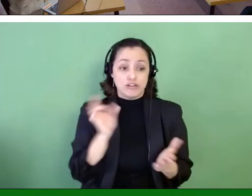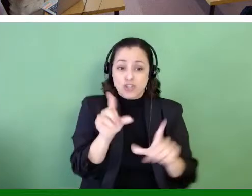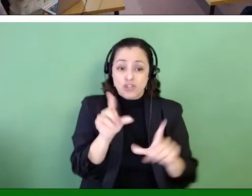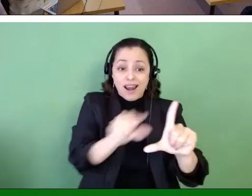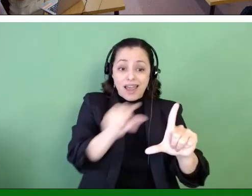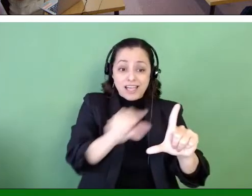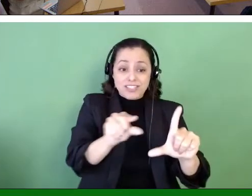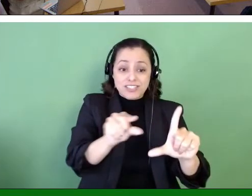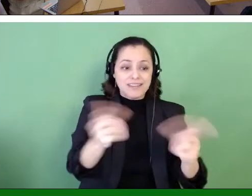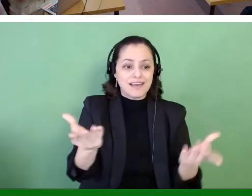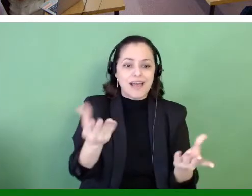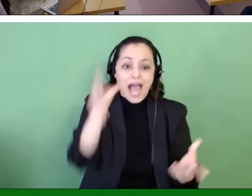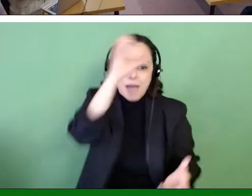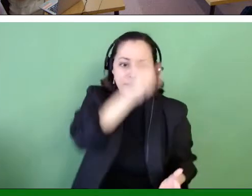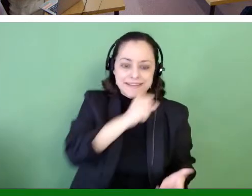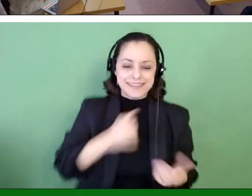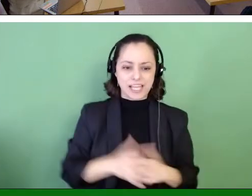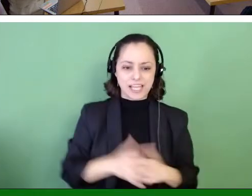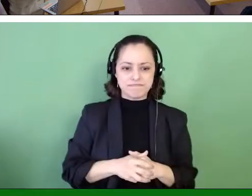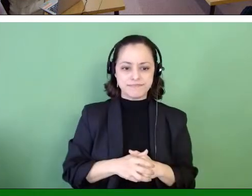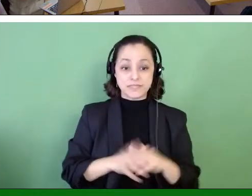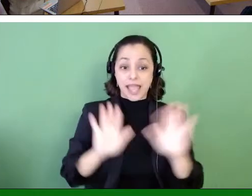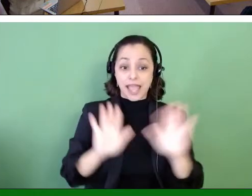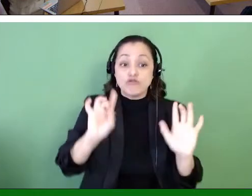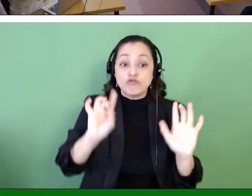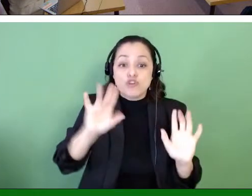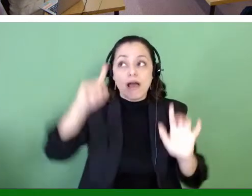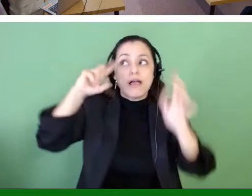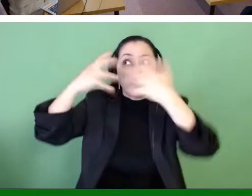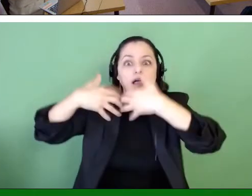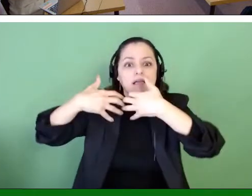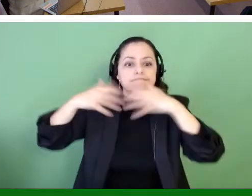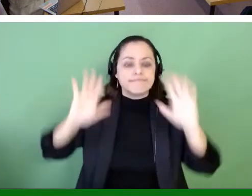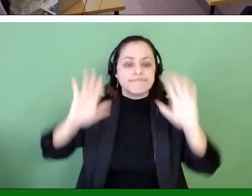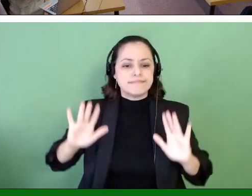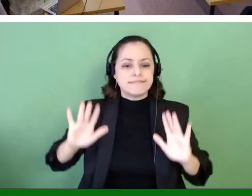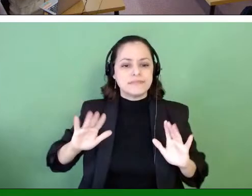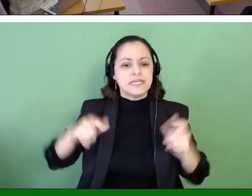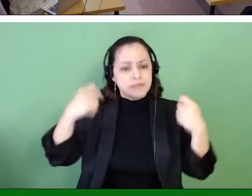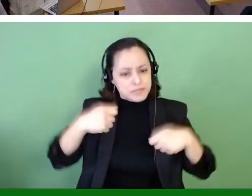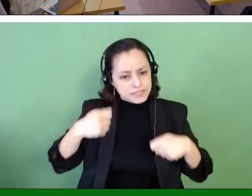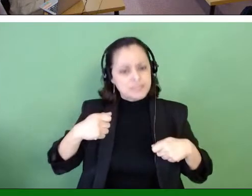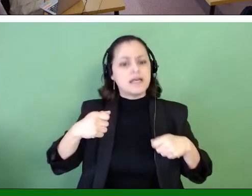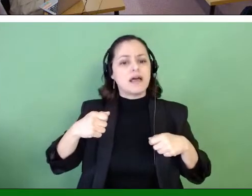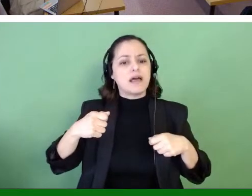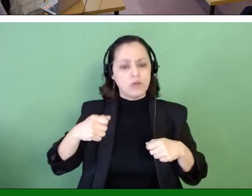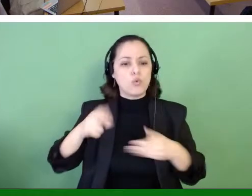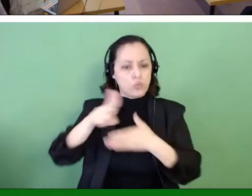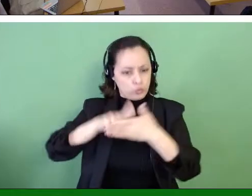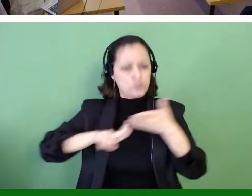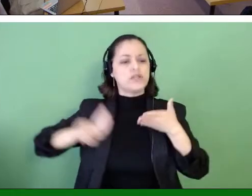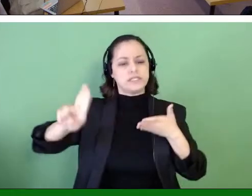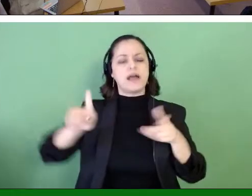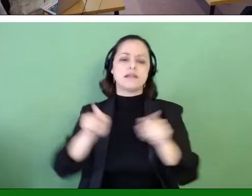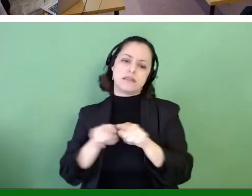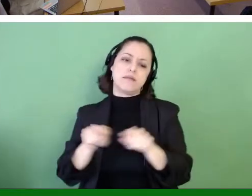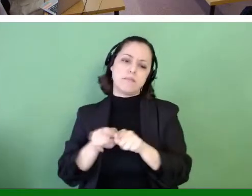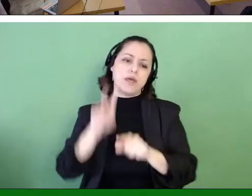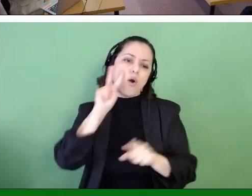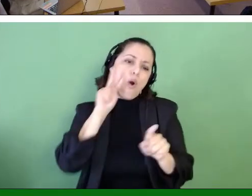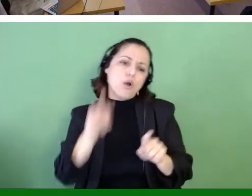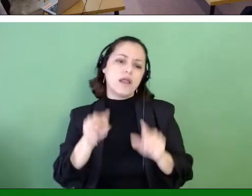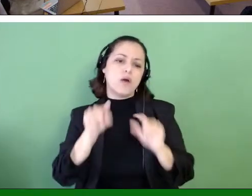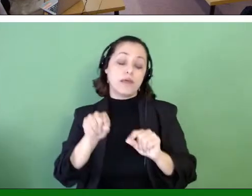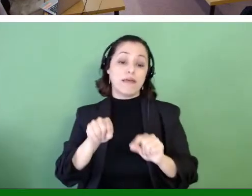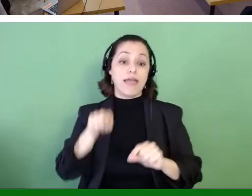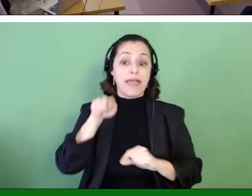tenho resposta para isso. Mas será que não é muito mais fácil a universidade também olhar, não, obviamente, não deixando a graduação de lado, mas